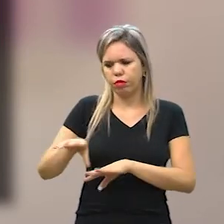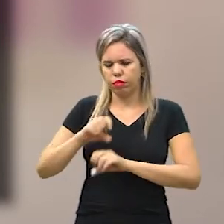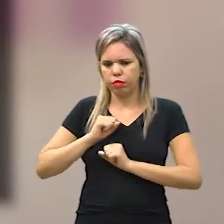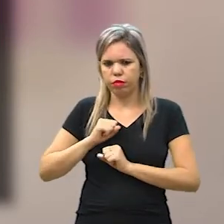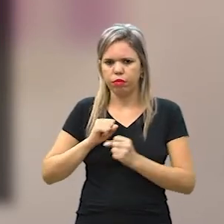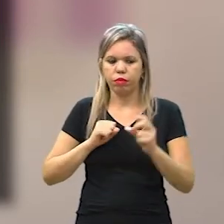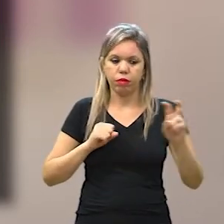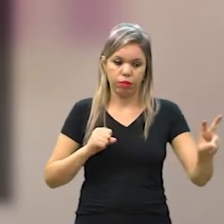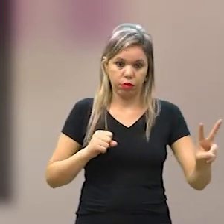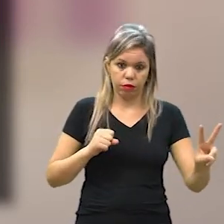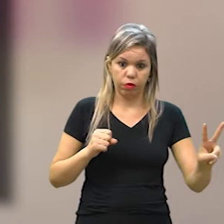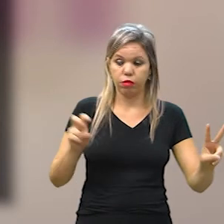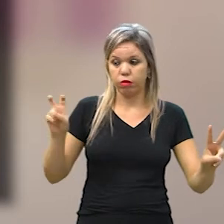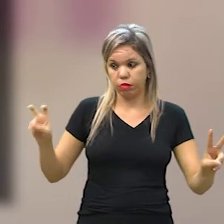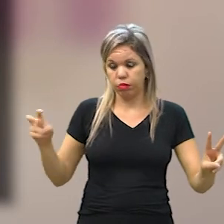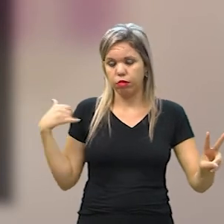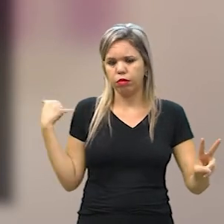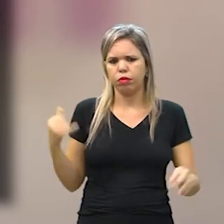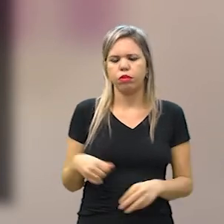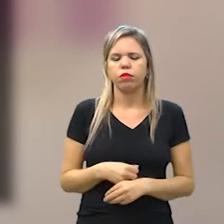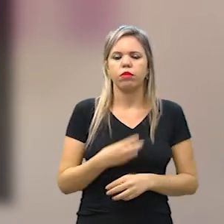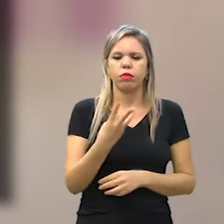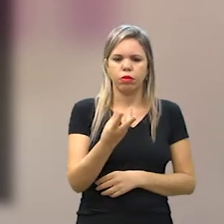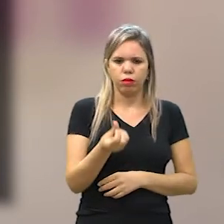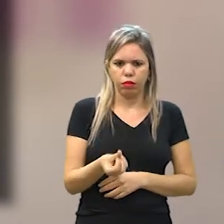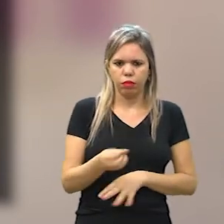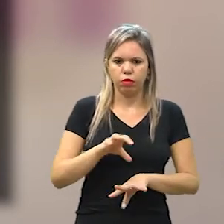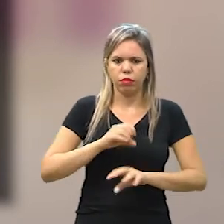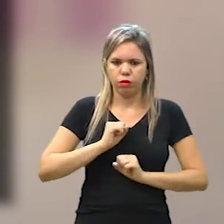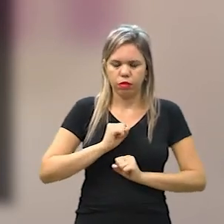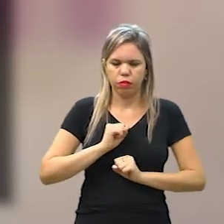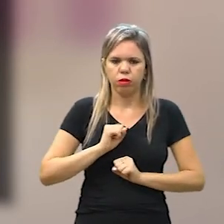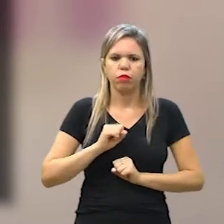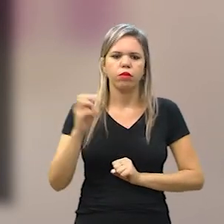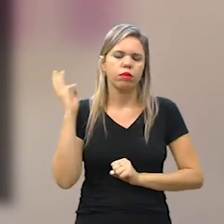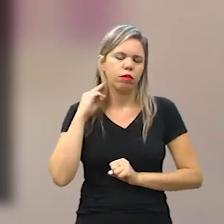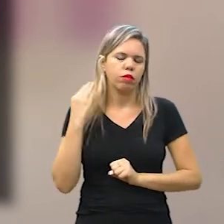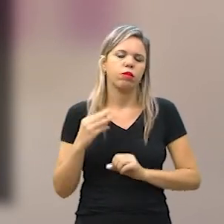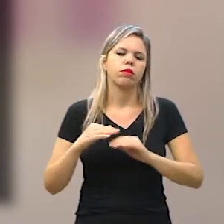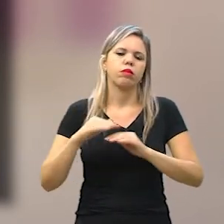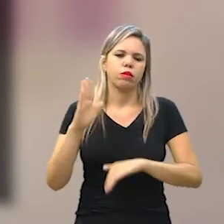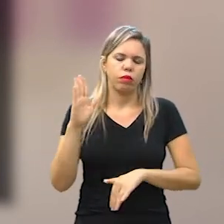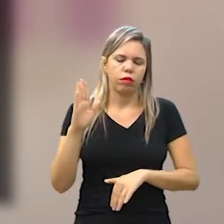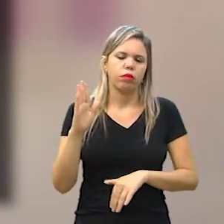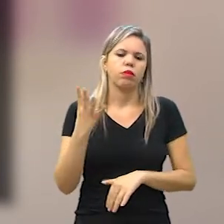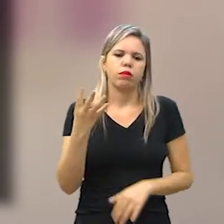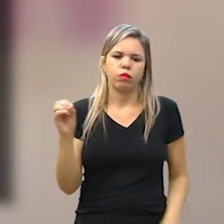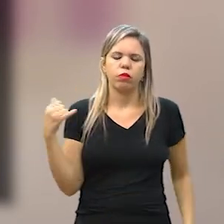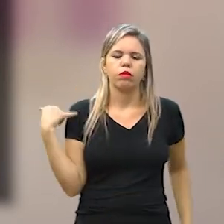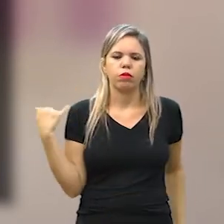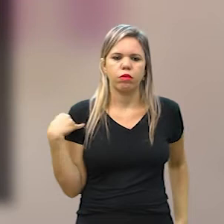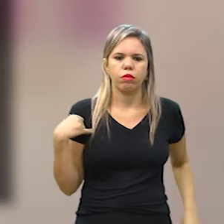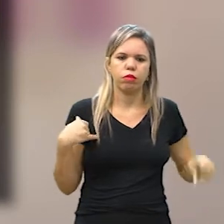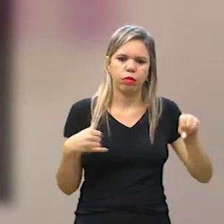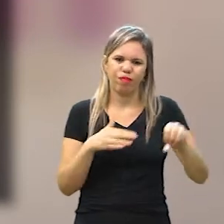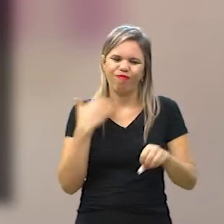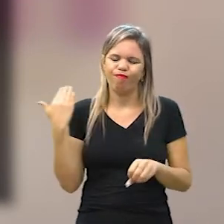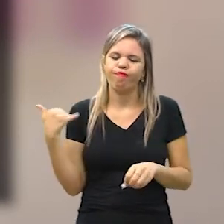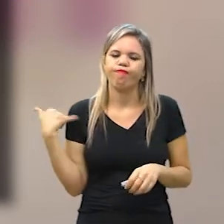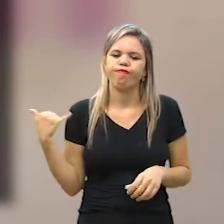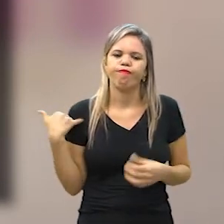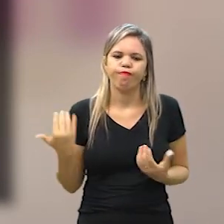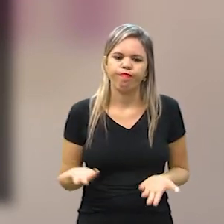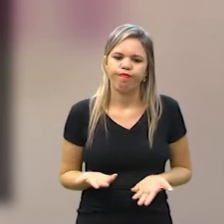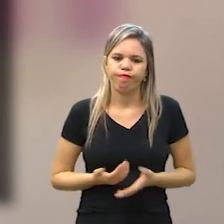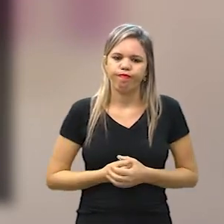tá? E 36 casos, 33 casos em maiores de 40 anos, com 9 óbitos nessa faixa